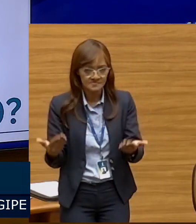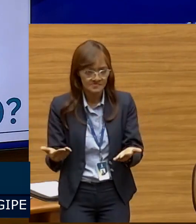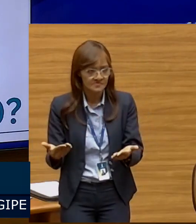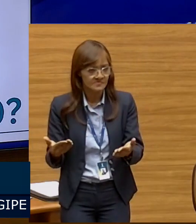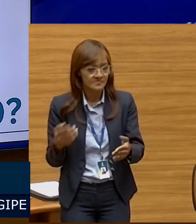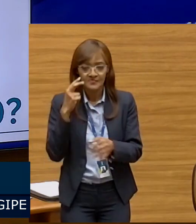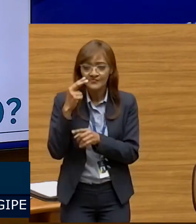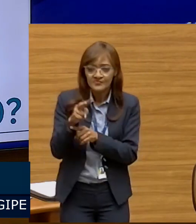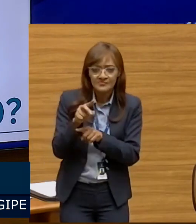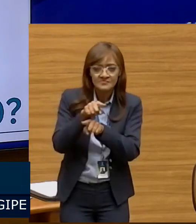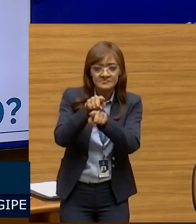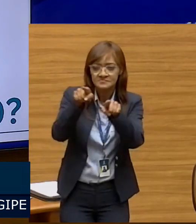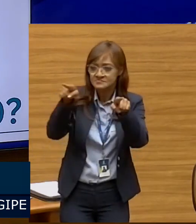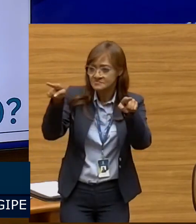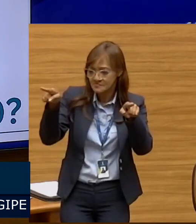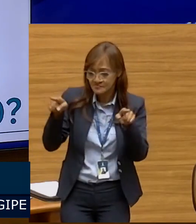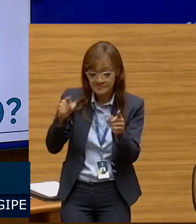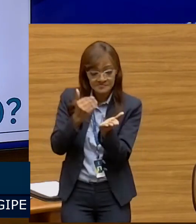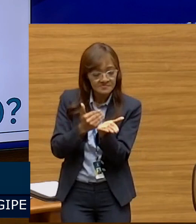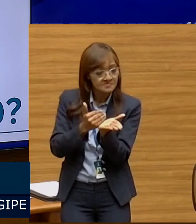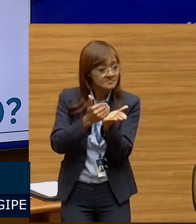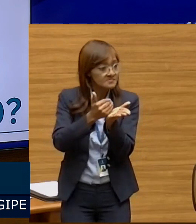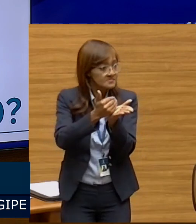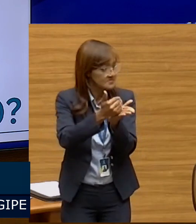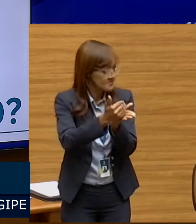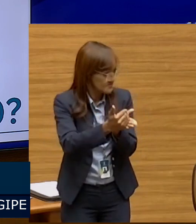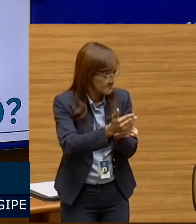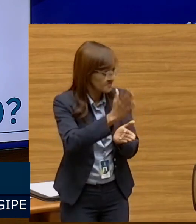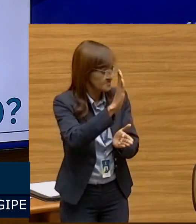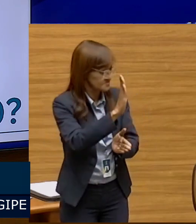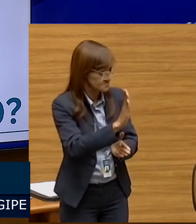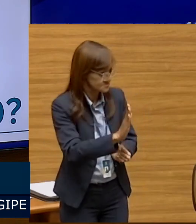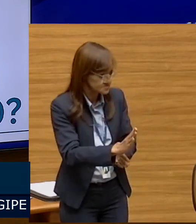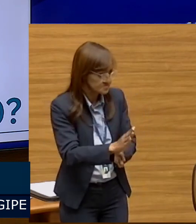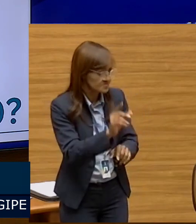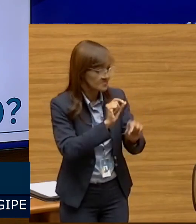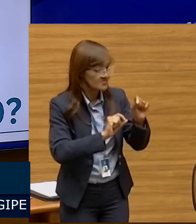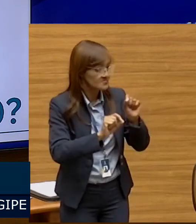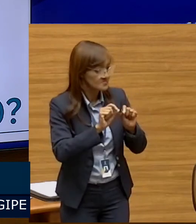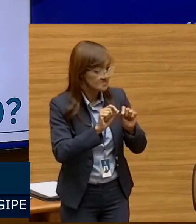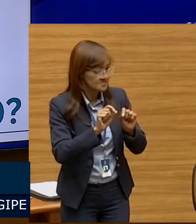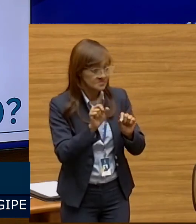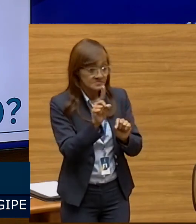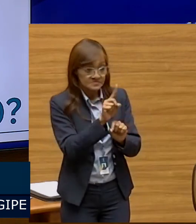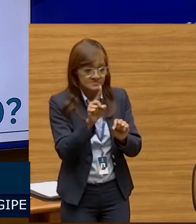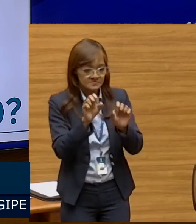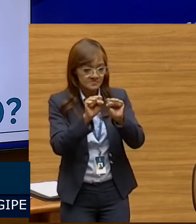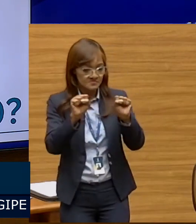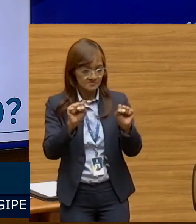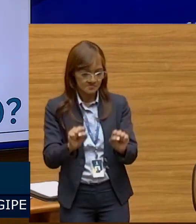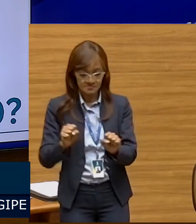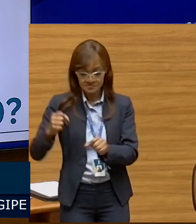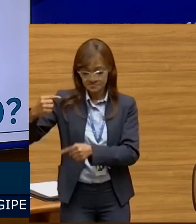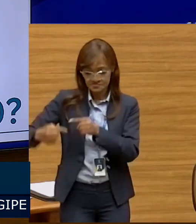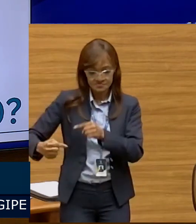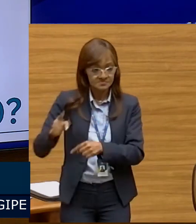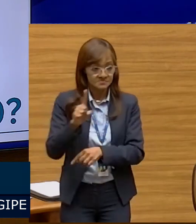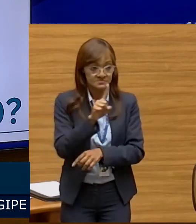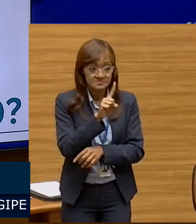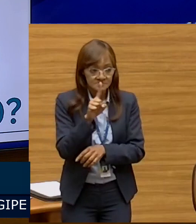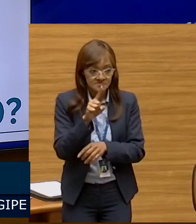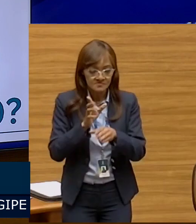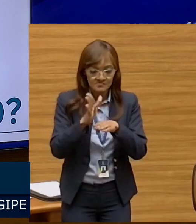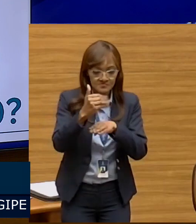esse dispositivo que inicialmente é feito para abrir um caminho que ele não é o sistema de política